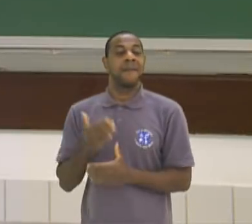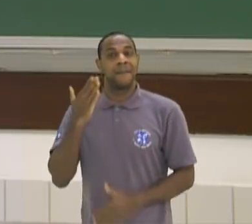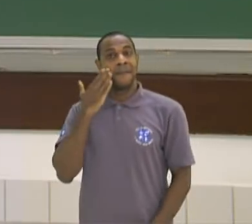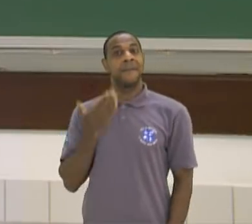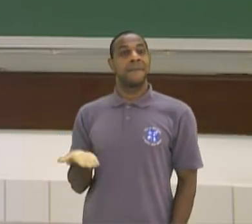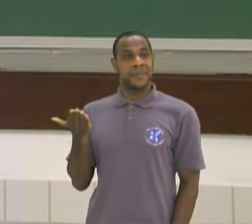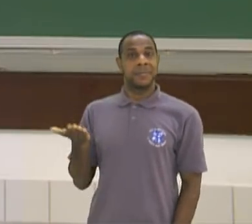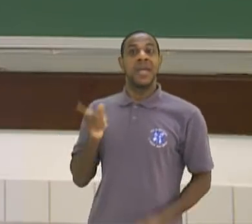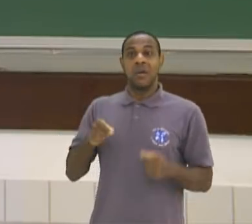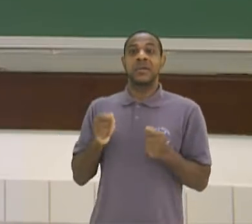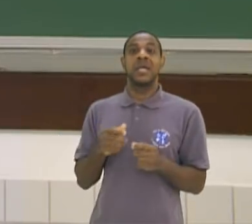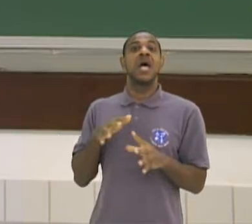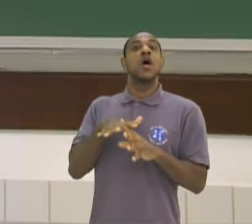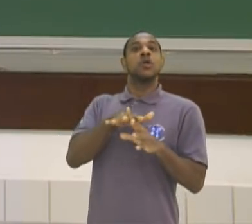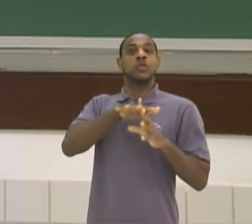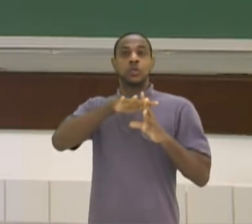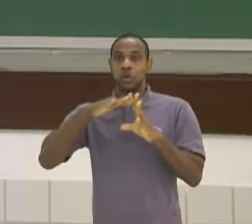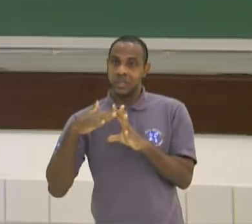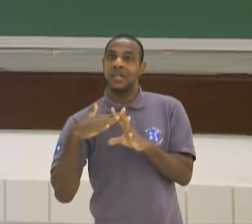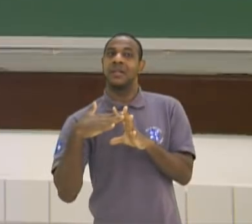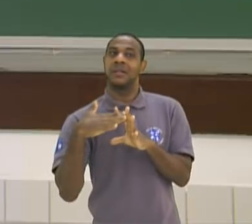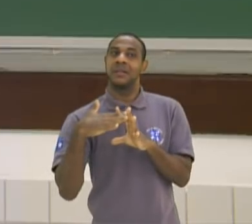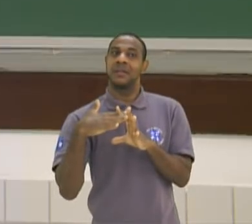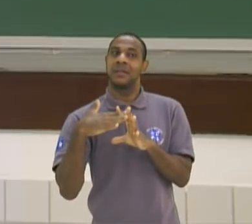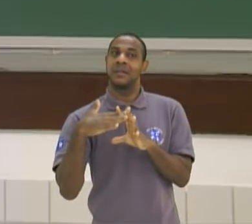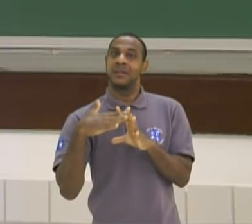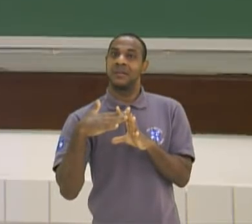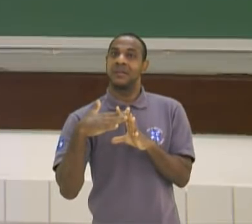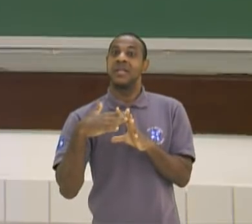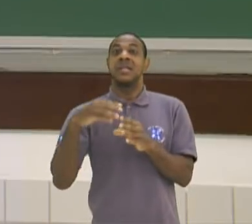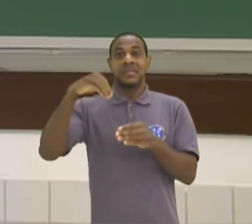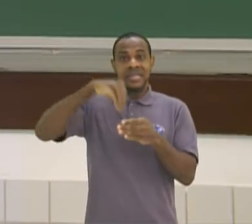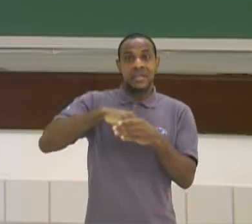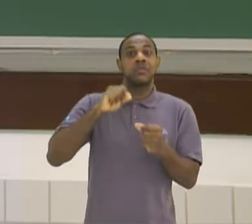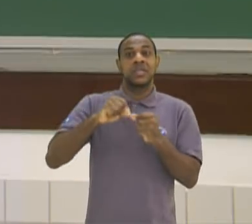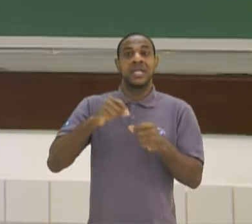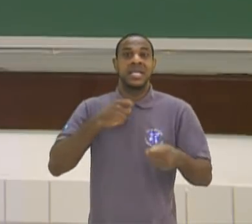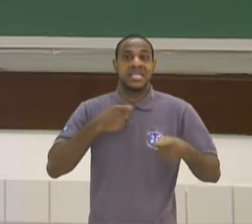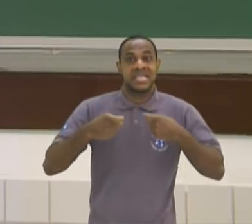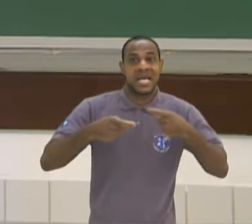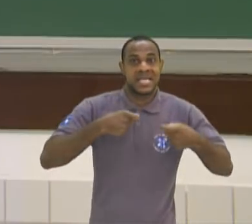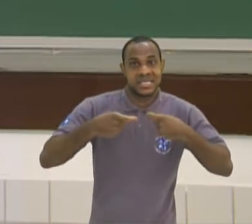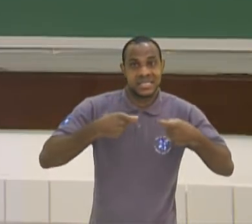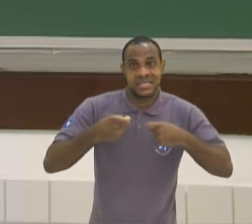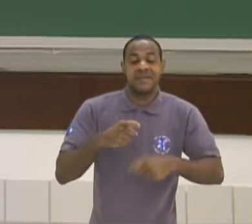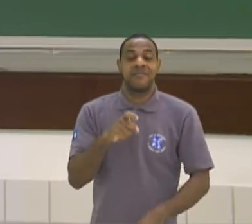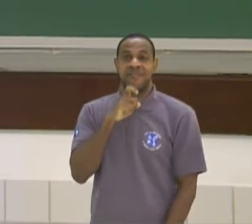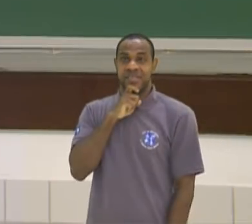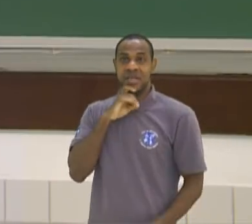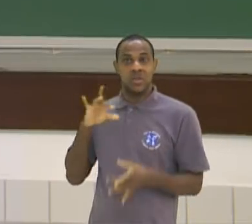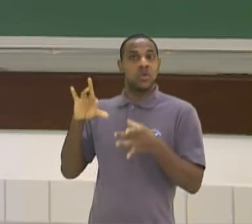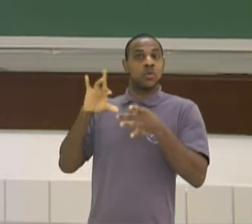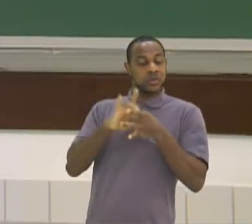ao socialismo, num contexto de Guerra Fria. Percebeu que ele já atraiu, então,